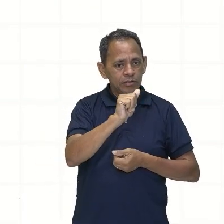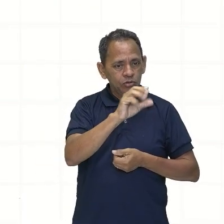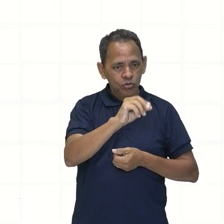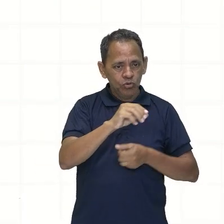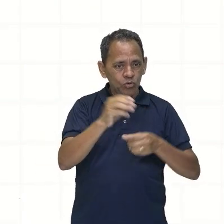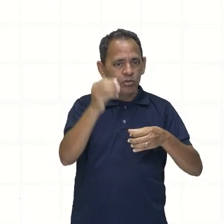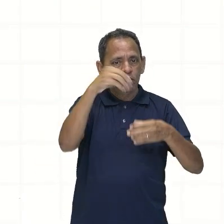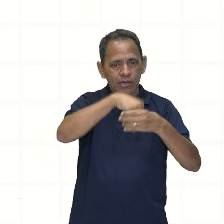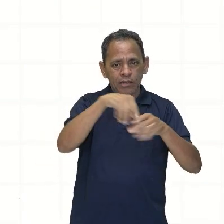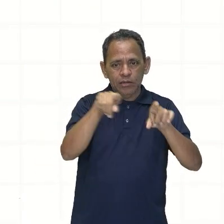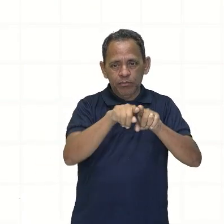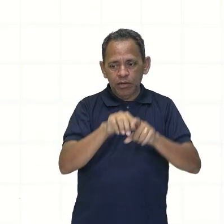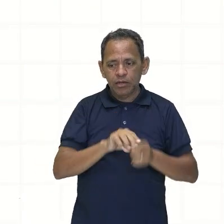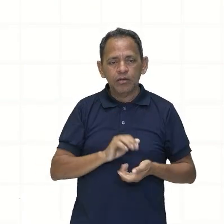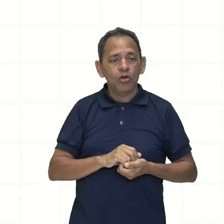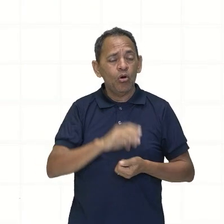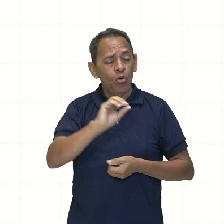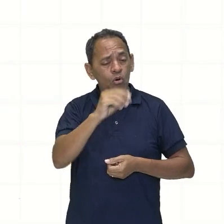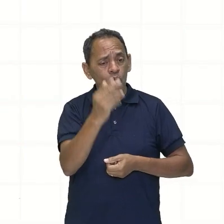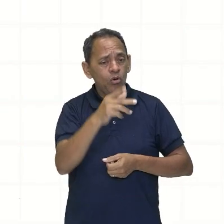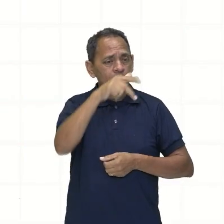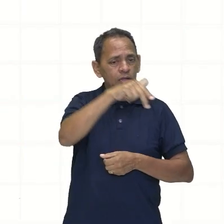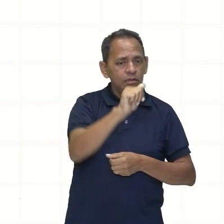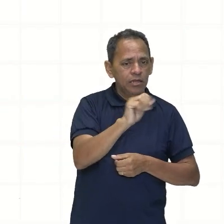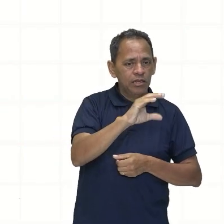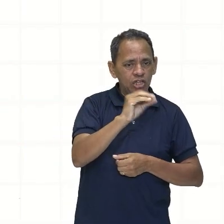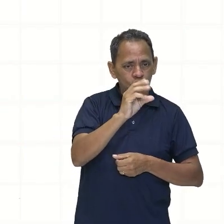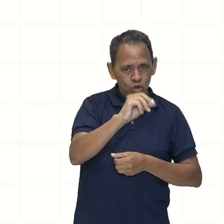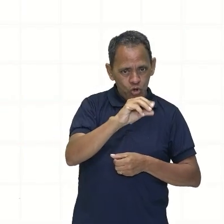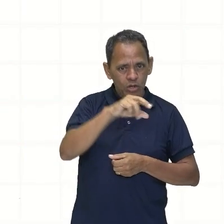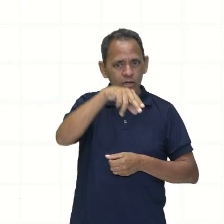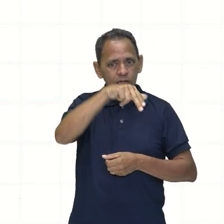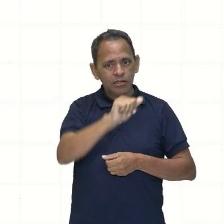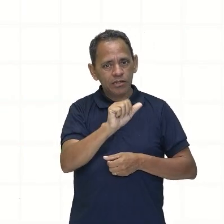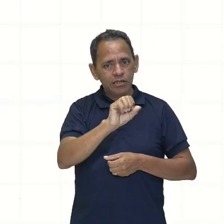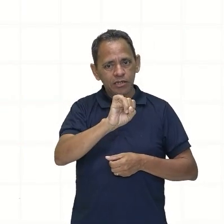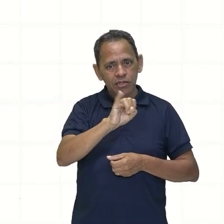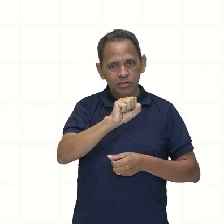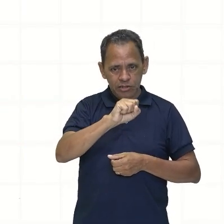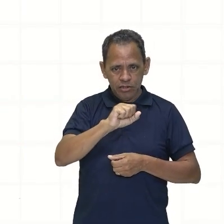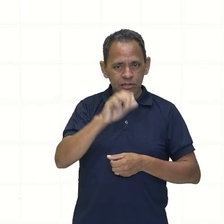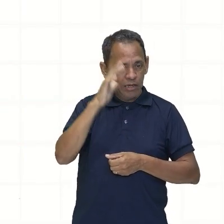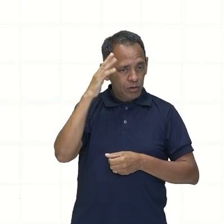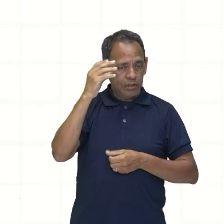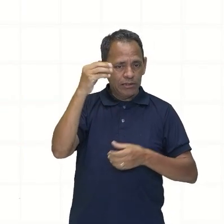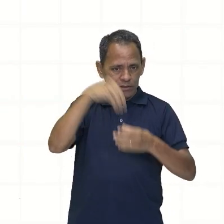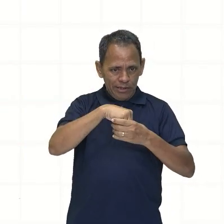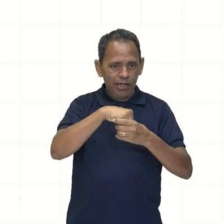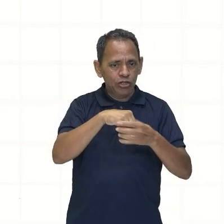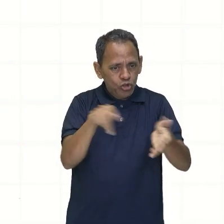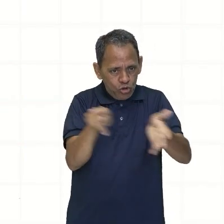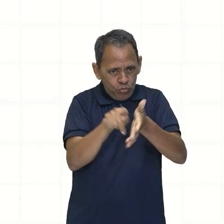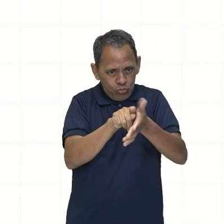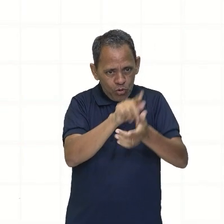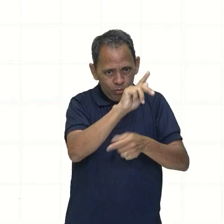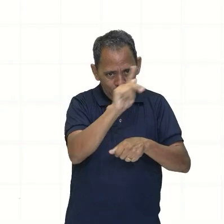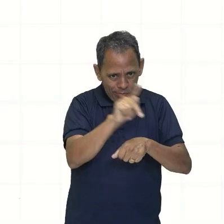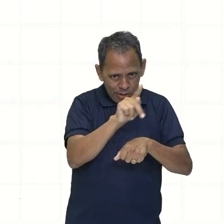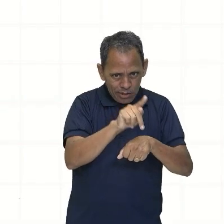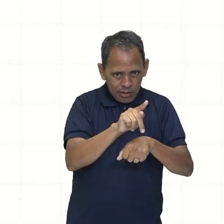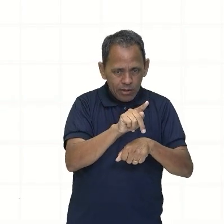migrações nacionais, tá bom? Então, quando ele ocorre no interior de um país,